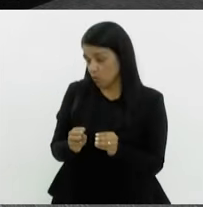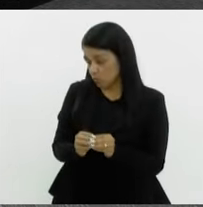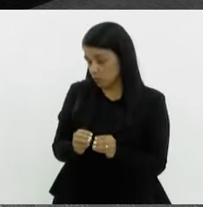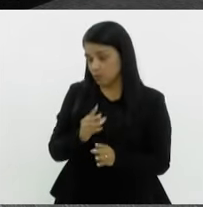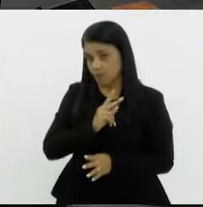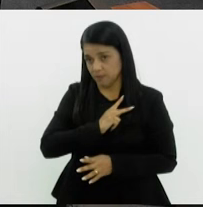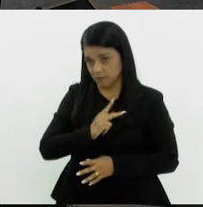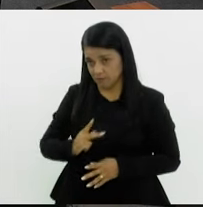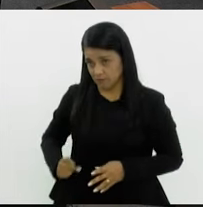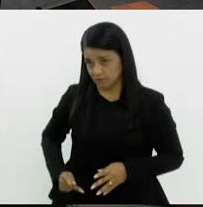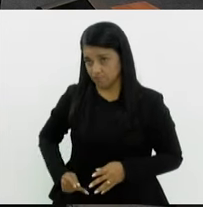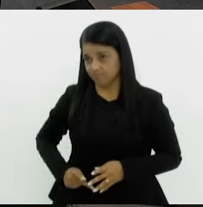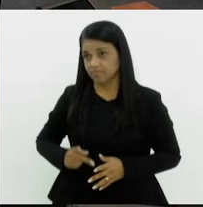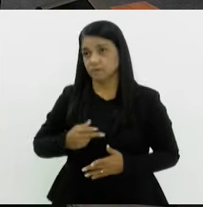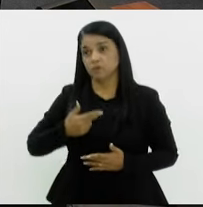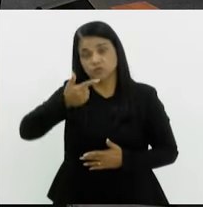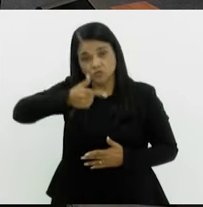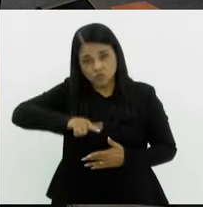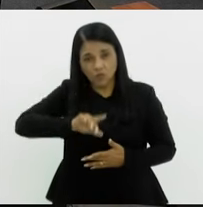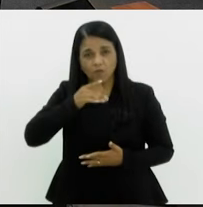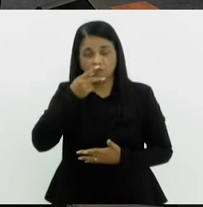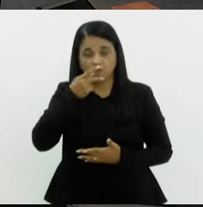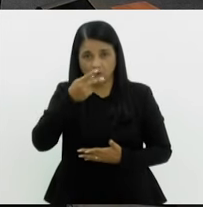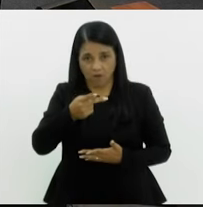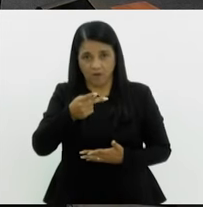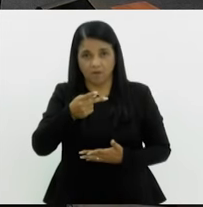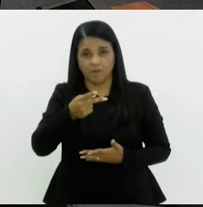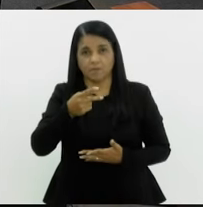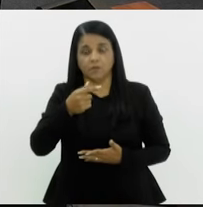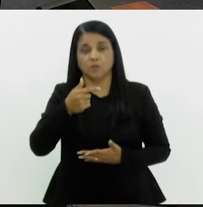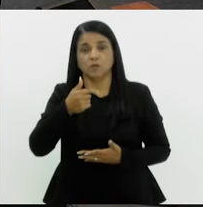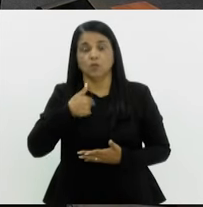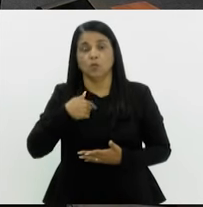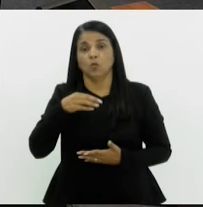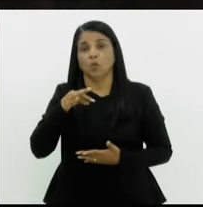queria reafirmar que